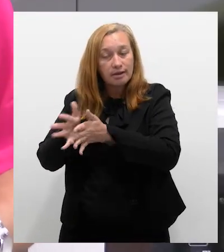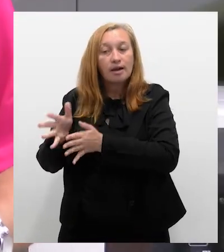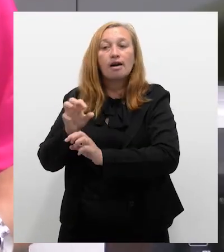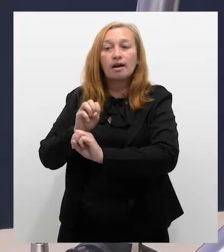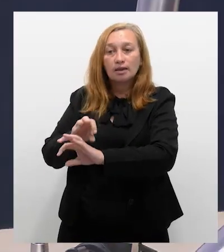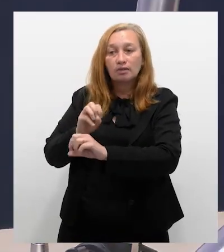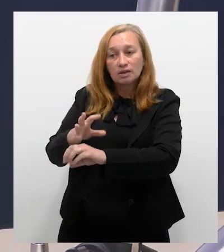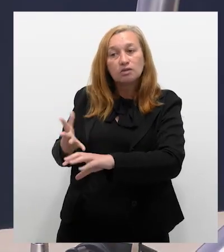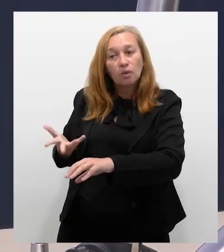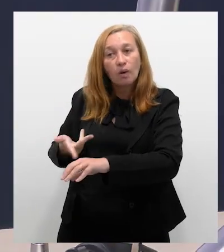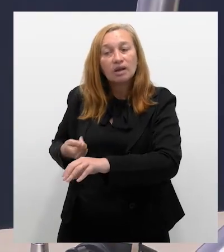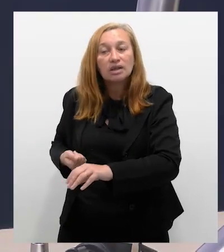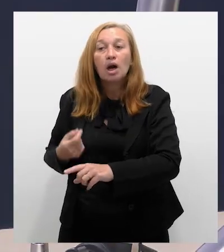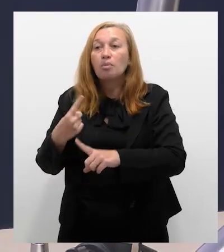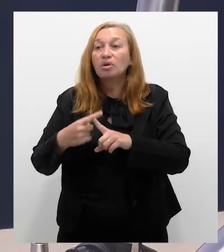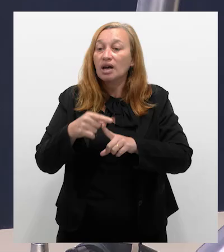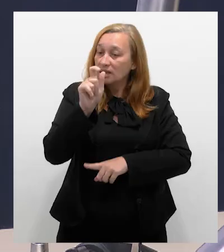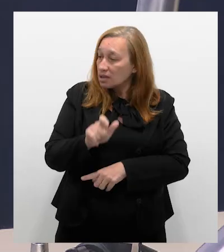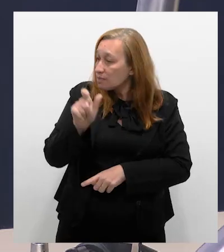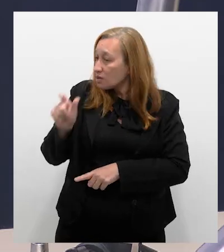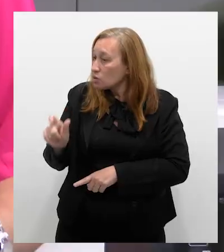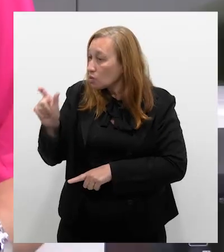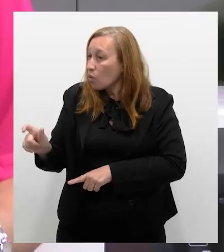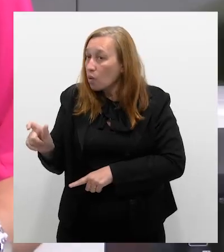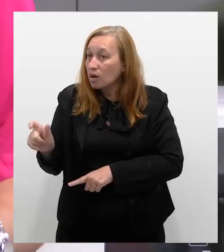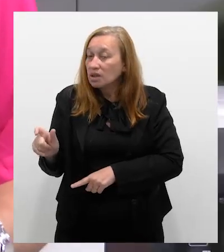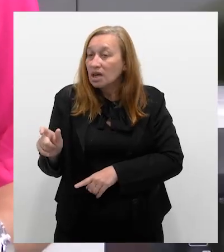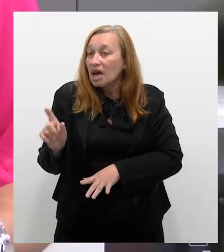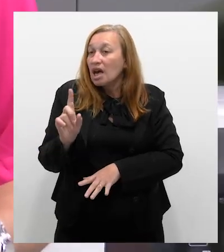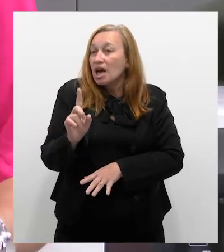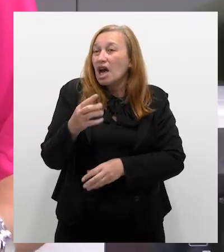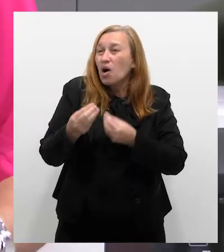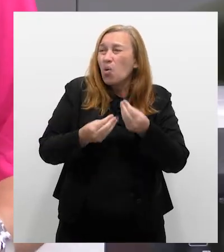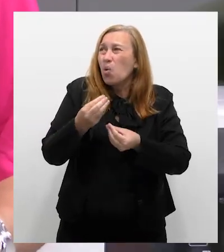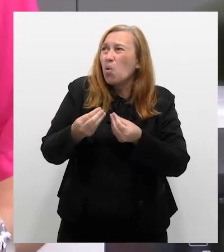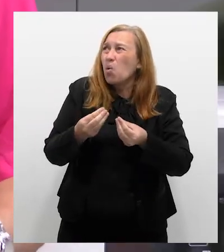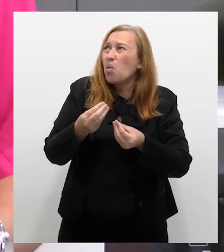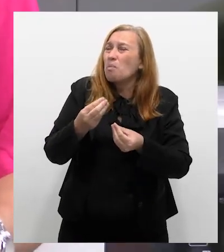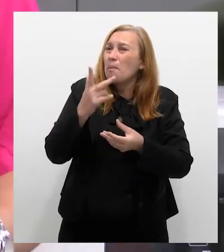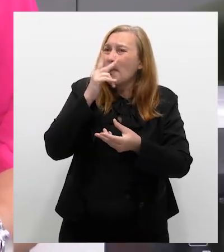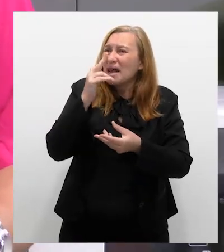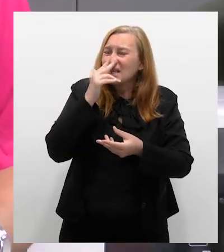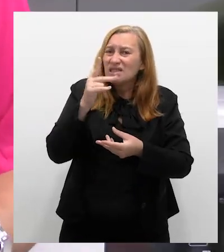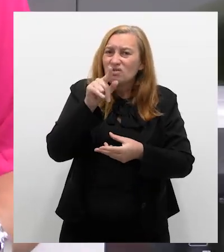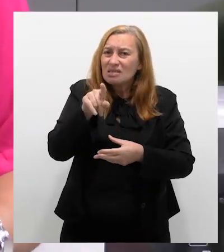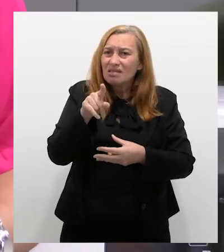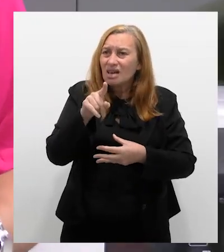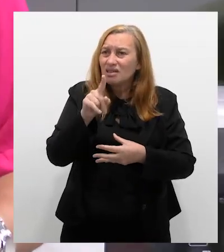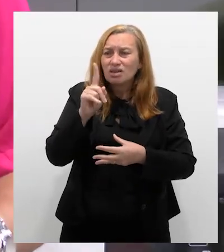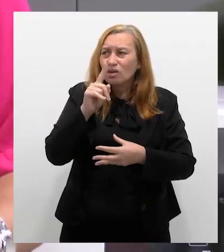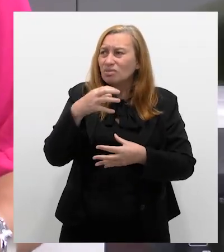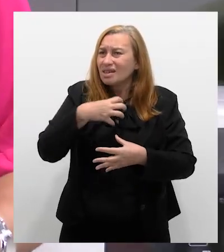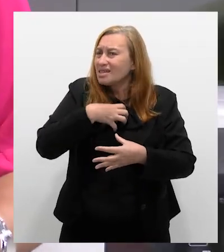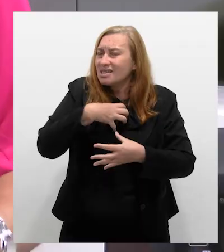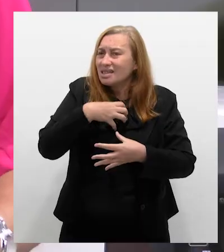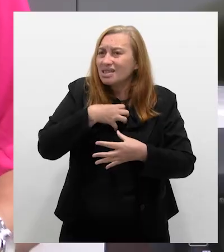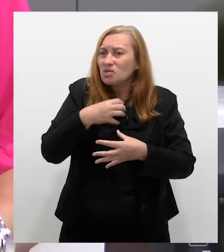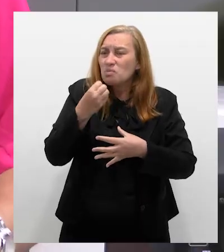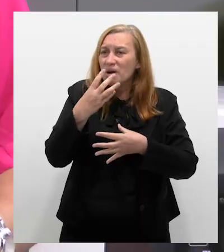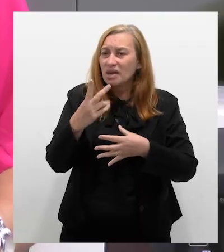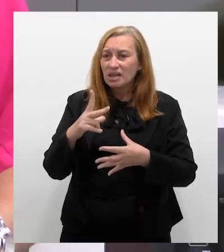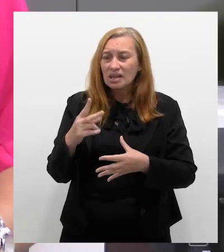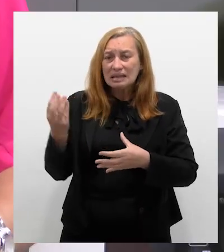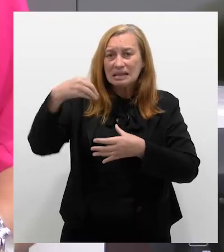à boa educação, porque essas pessoas é como se você não se sentisse incluído dentro da sua própria casa. Exatamente. Isso pode